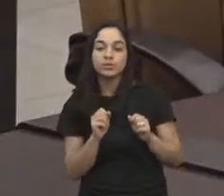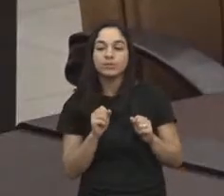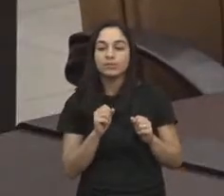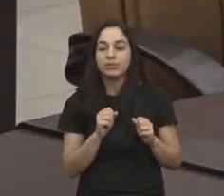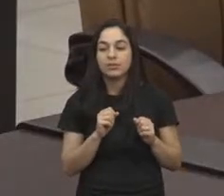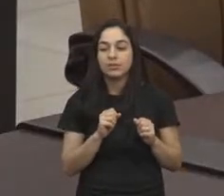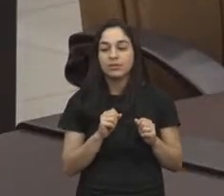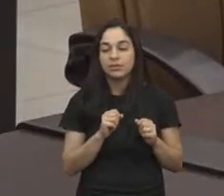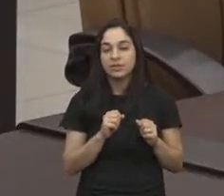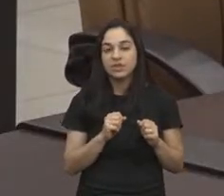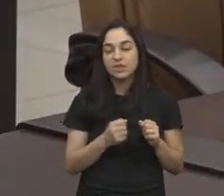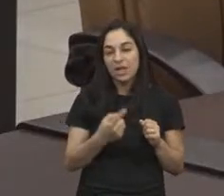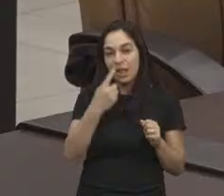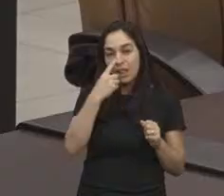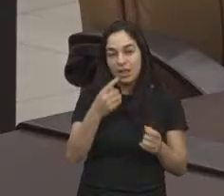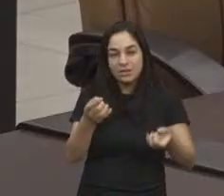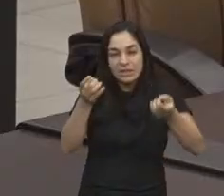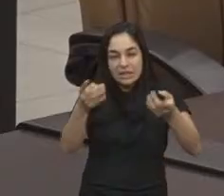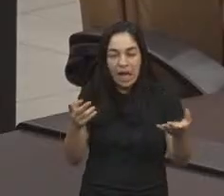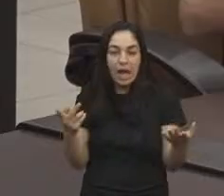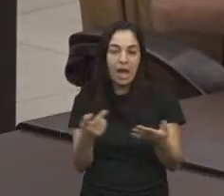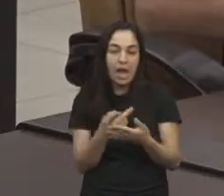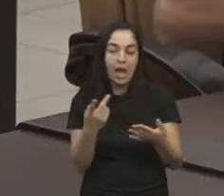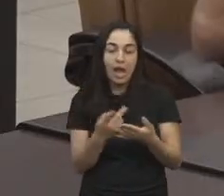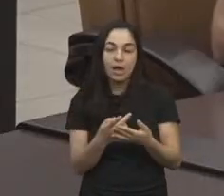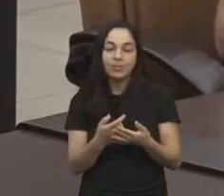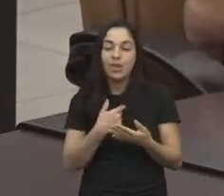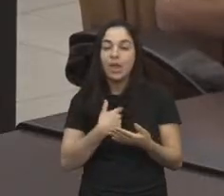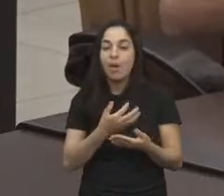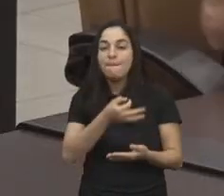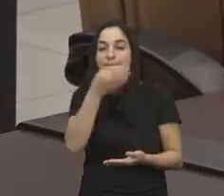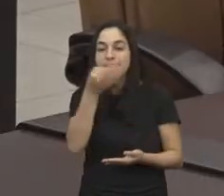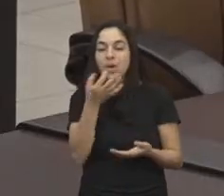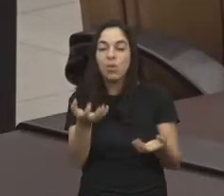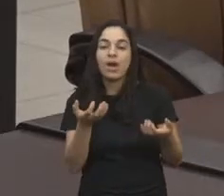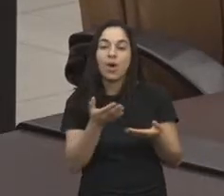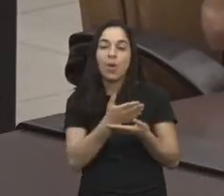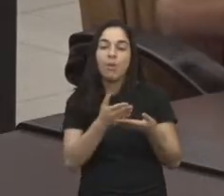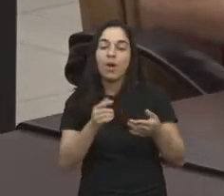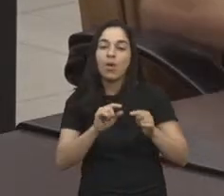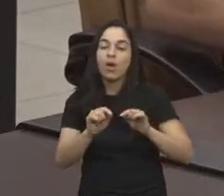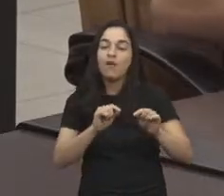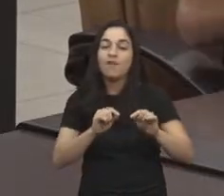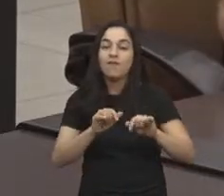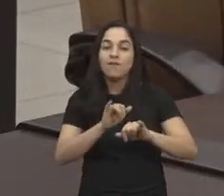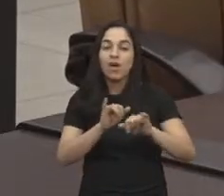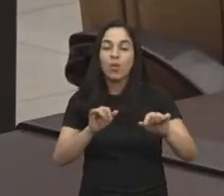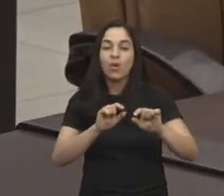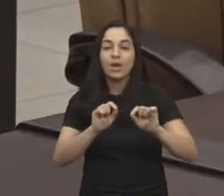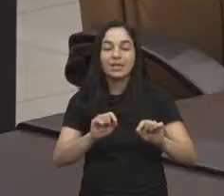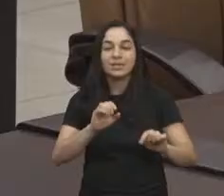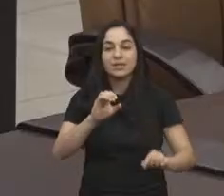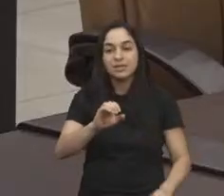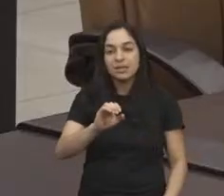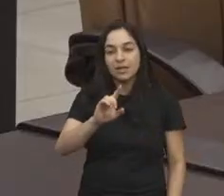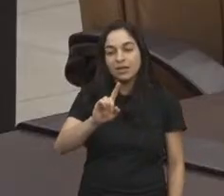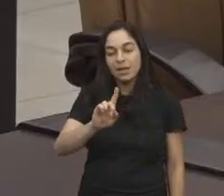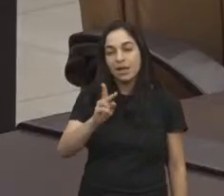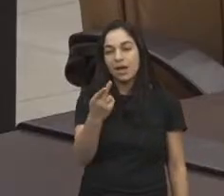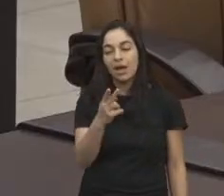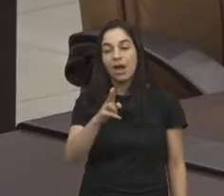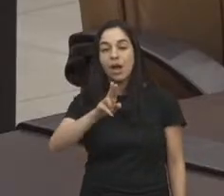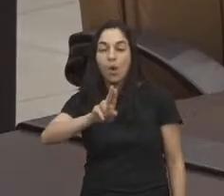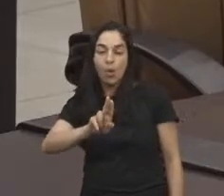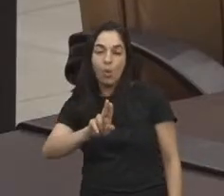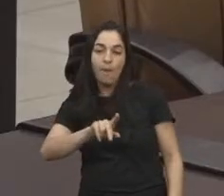hoje do descarte ilegal na cidade. Eu queria começar a minha fala aqui, primeiramente, falar sobre o CDHUs. Como que